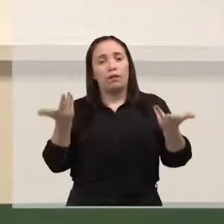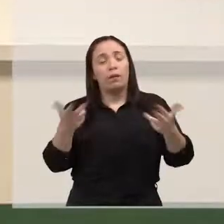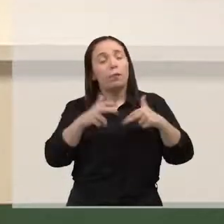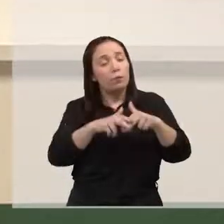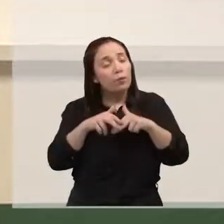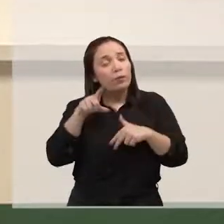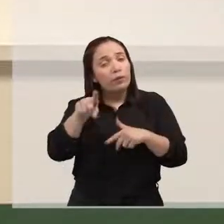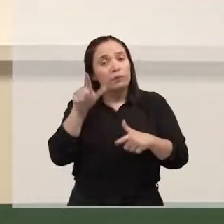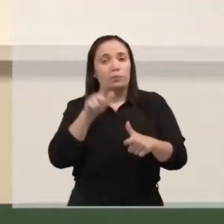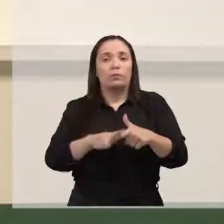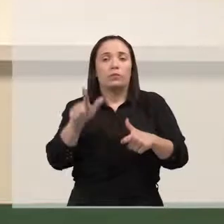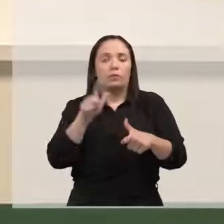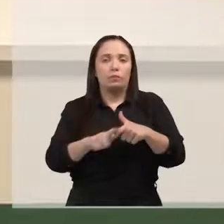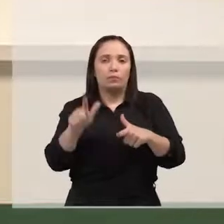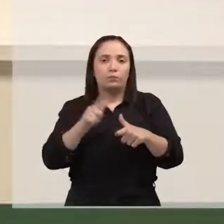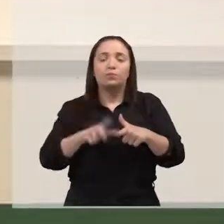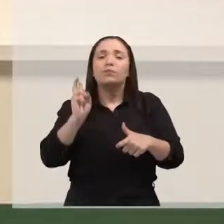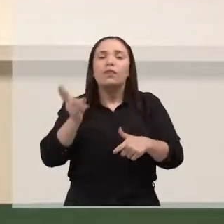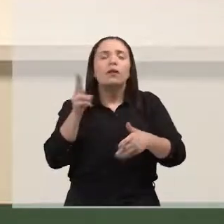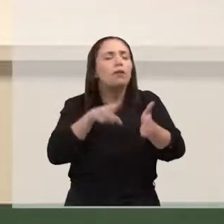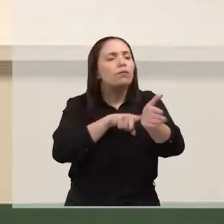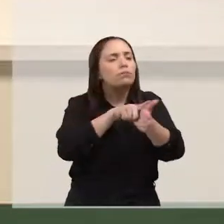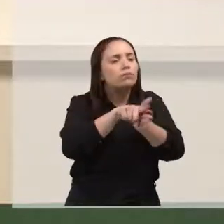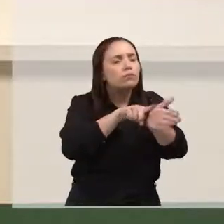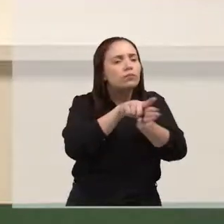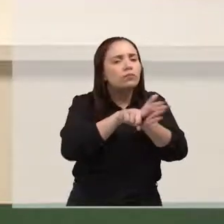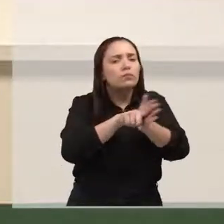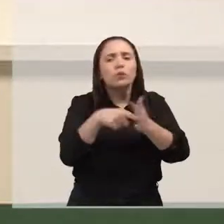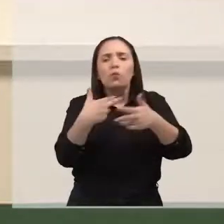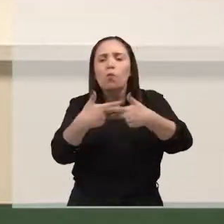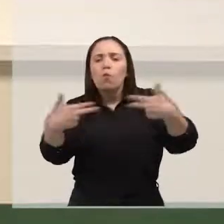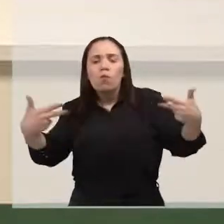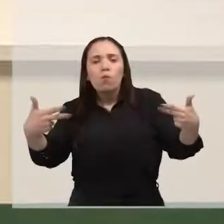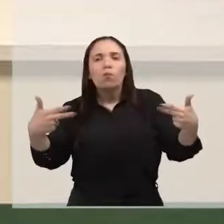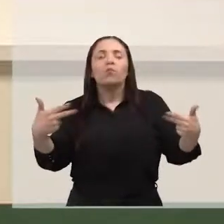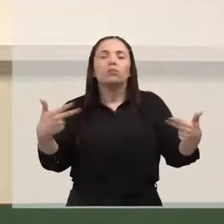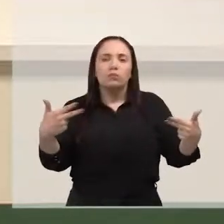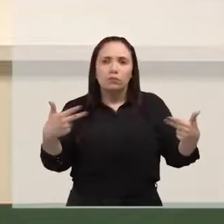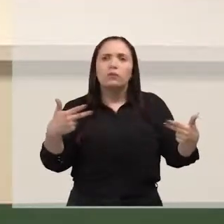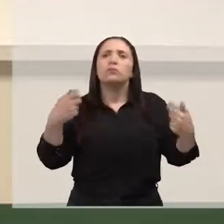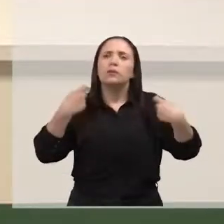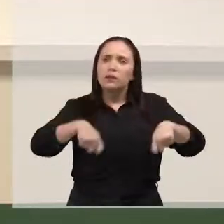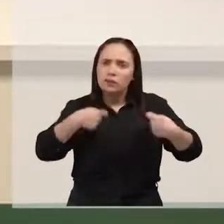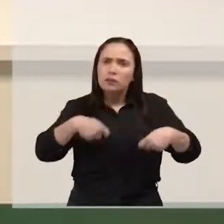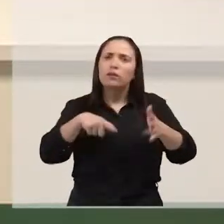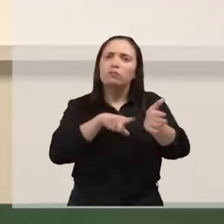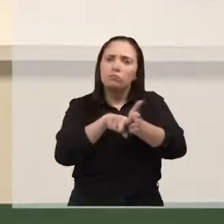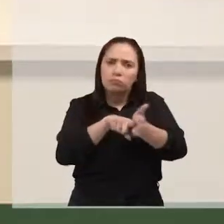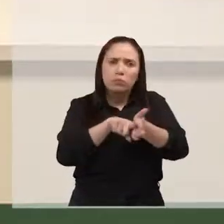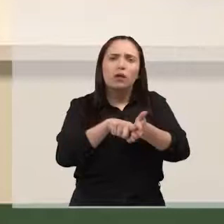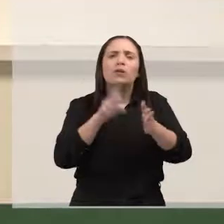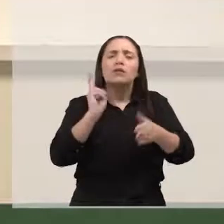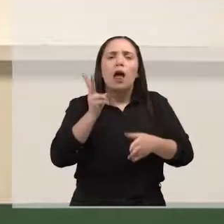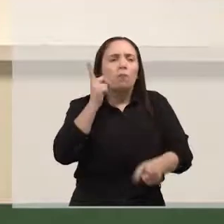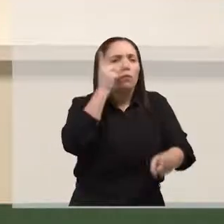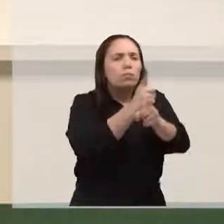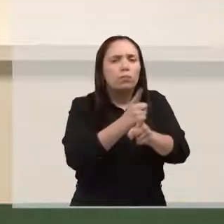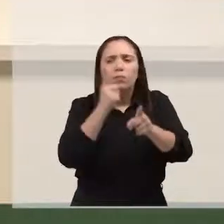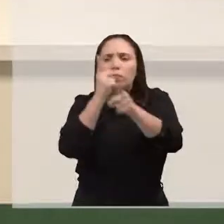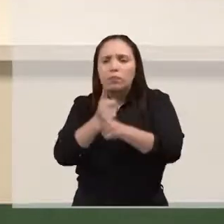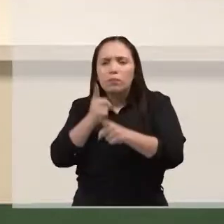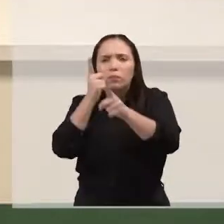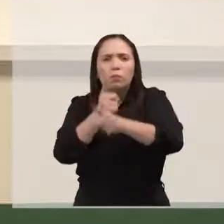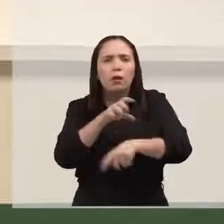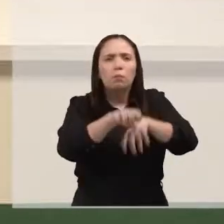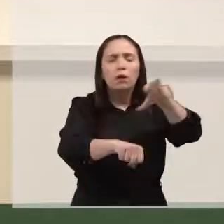grande problema. As investigações devem ser feitas cada vez mais para chegar na verdade. Mas chegar na